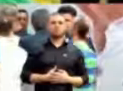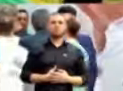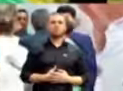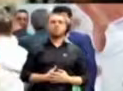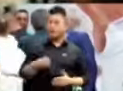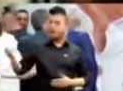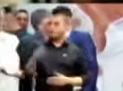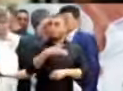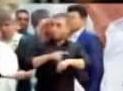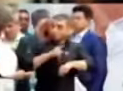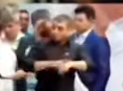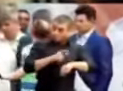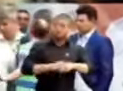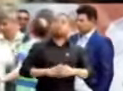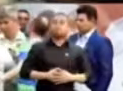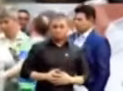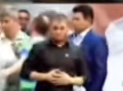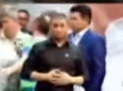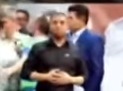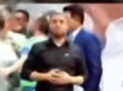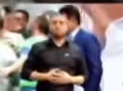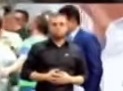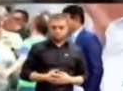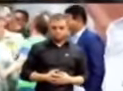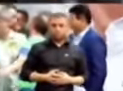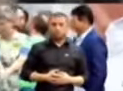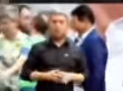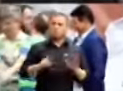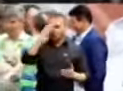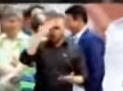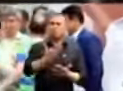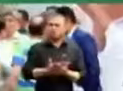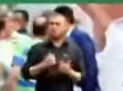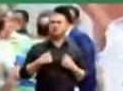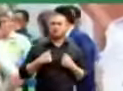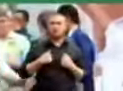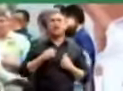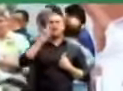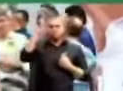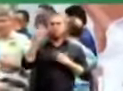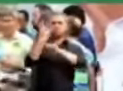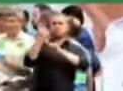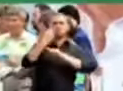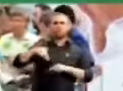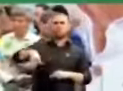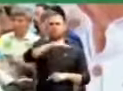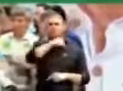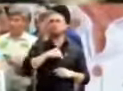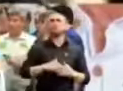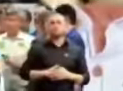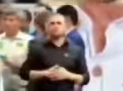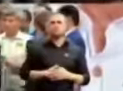É um novo ciclo, meus queridos. Mas eu creio que Deus é por nós.